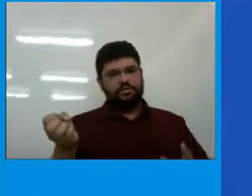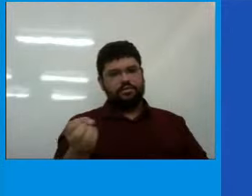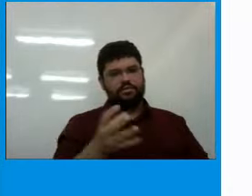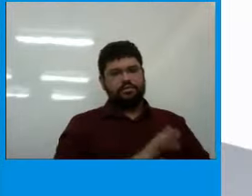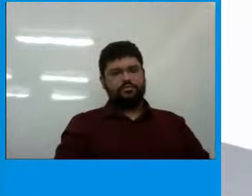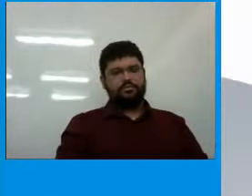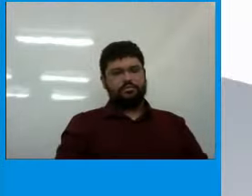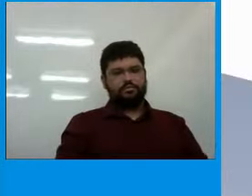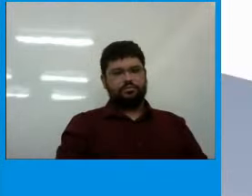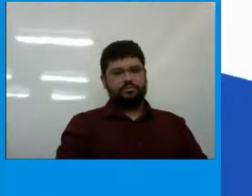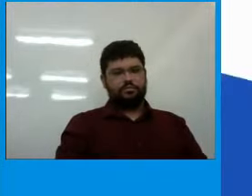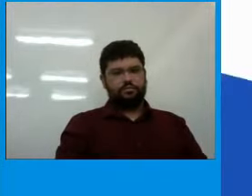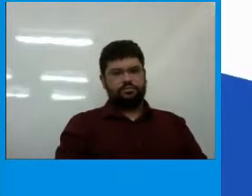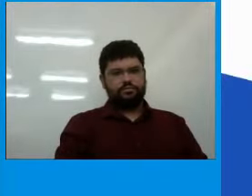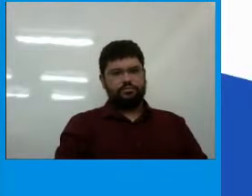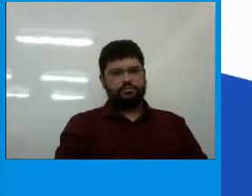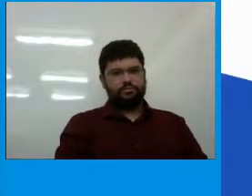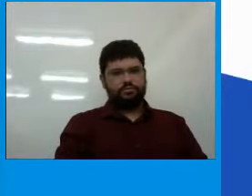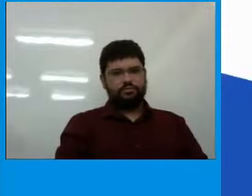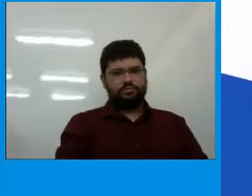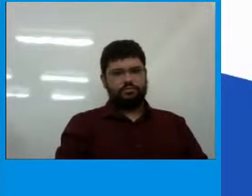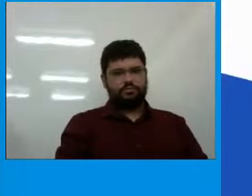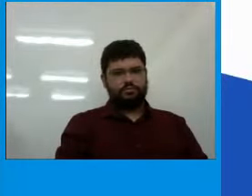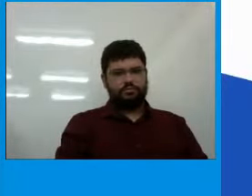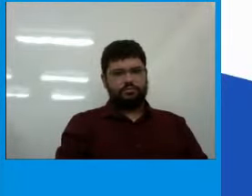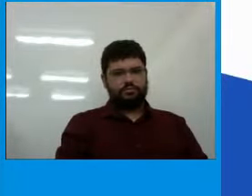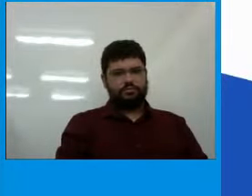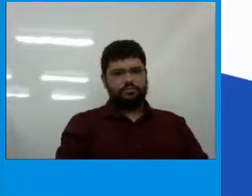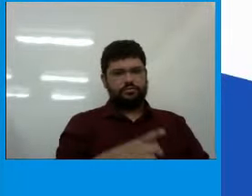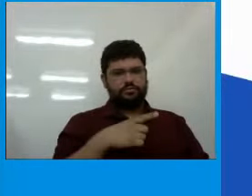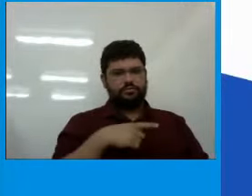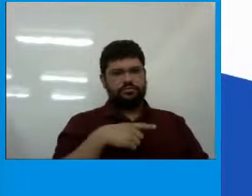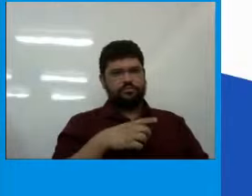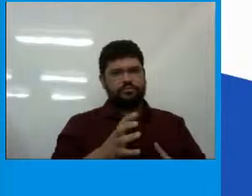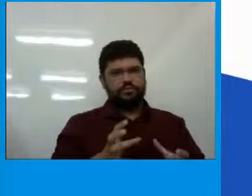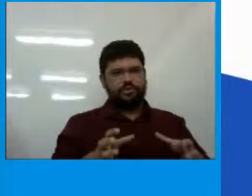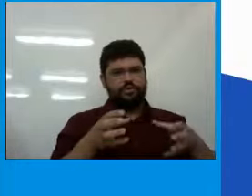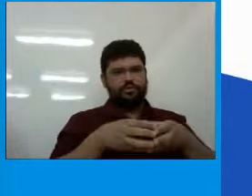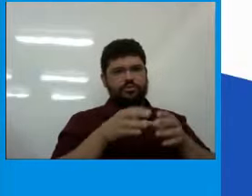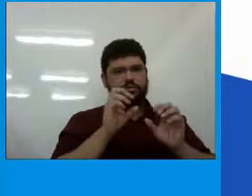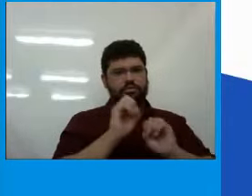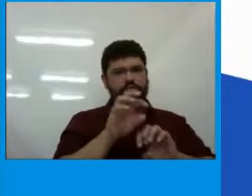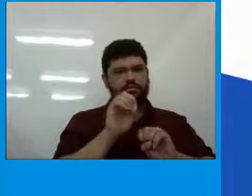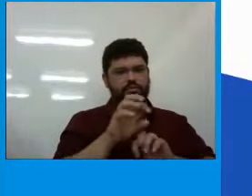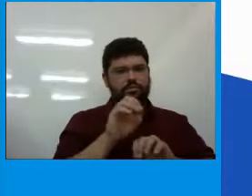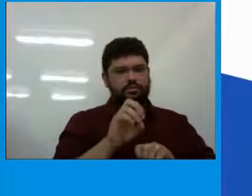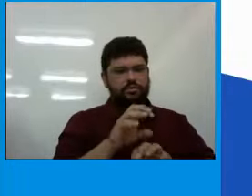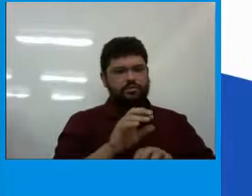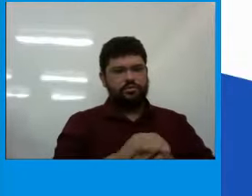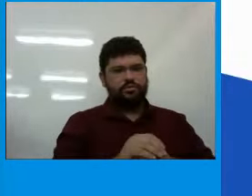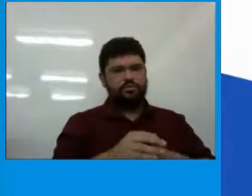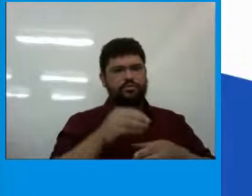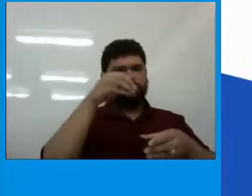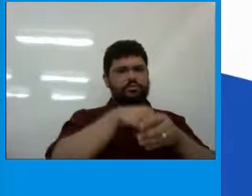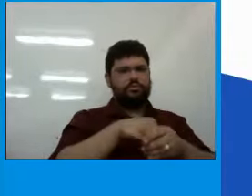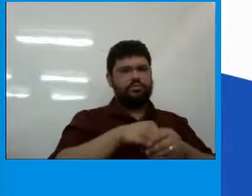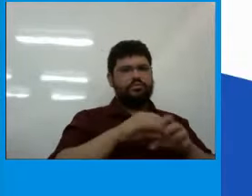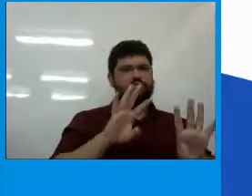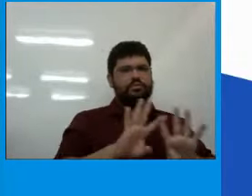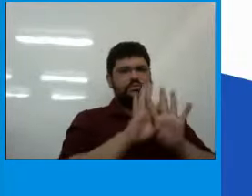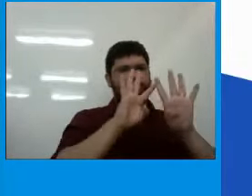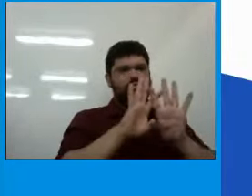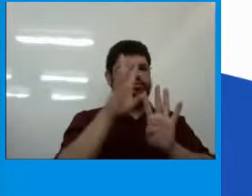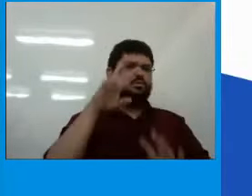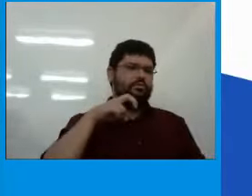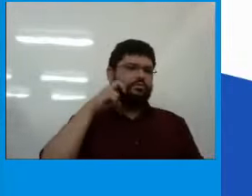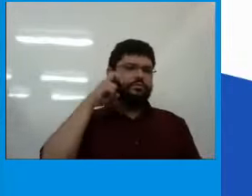Google Sala de Aula. Existe uma central de ensino remoto hospedada dentro do nosso servidor da UERN